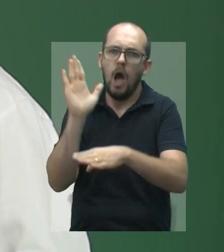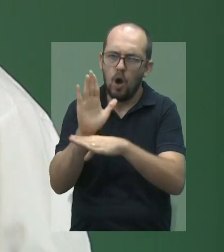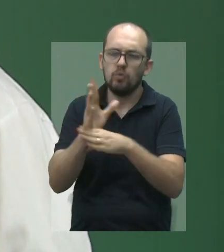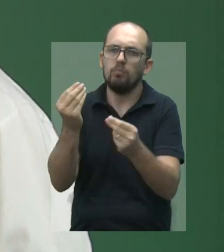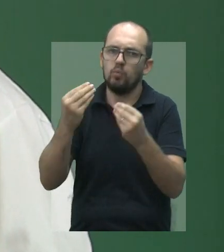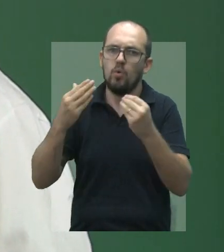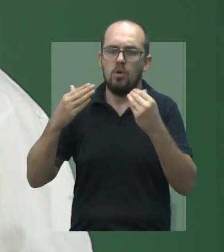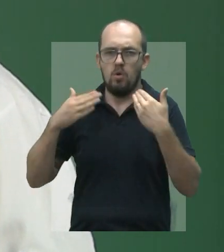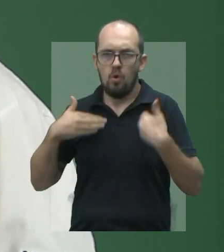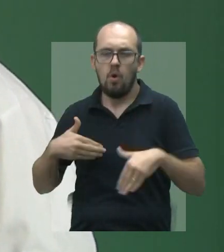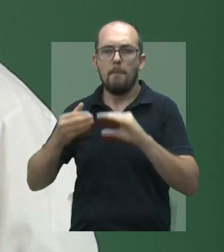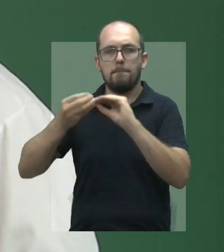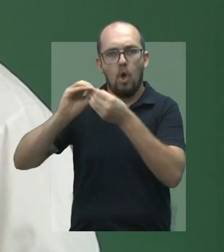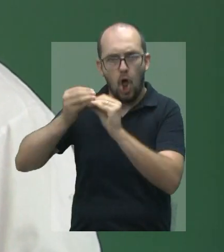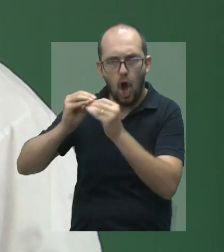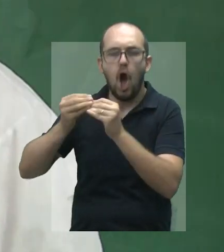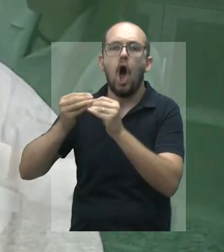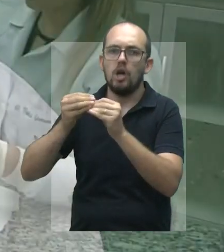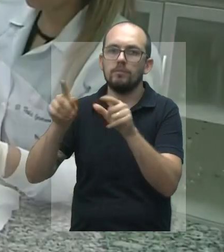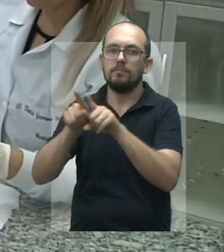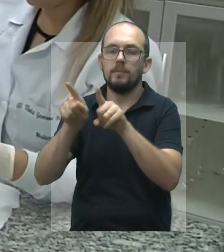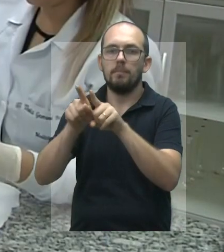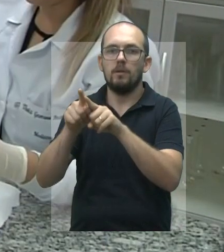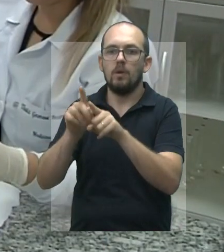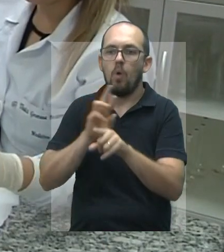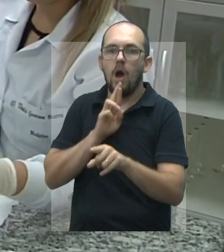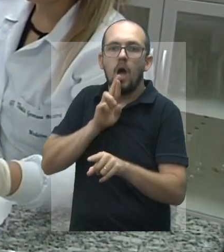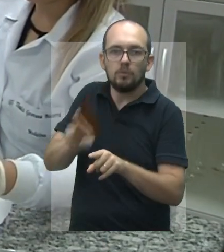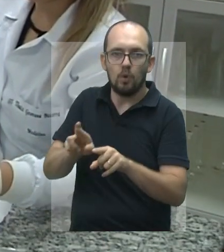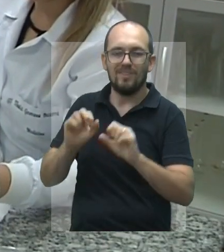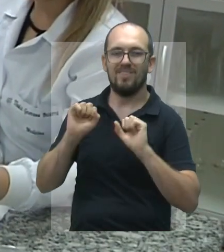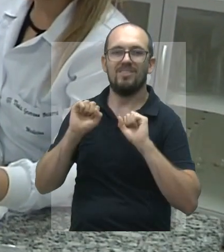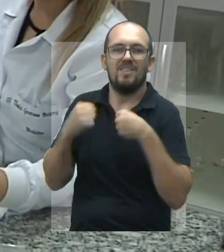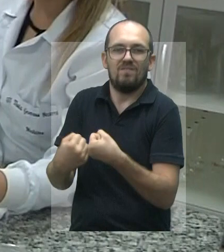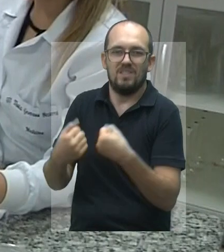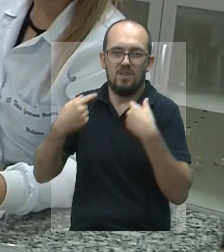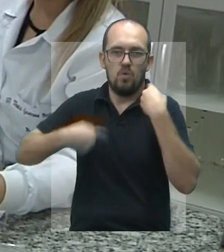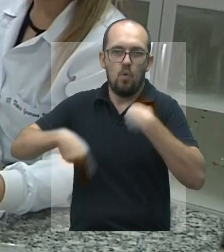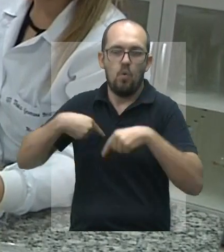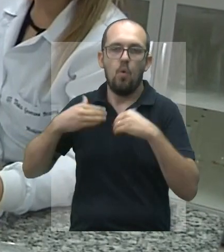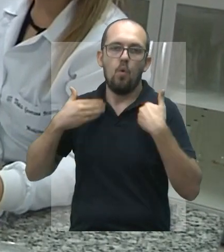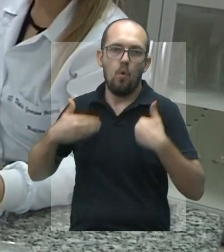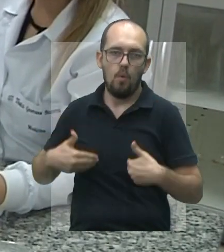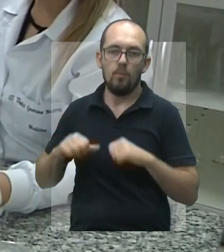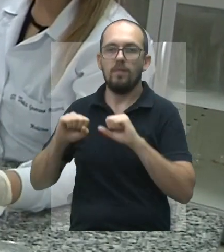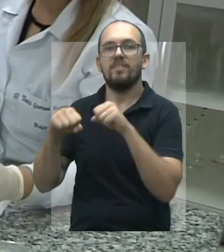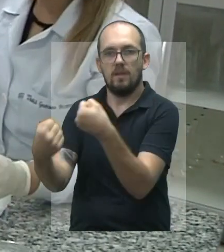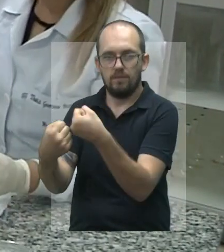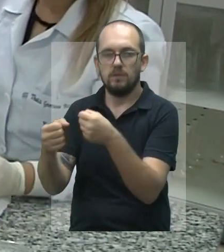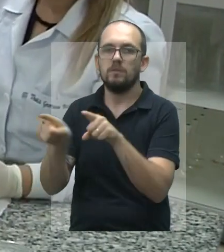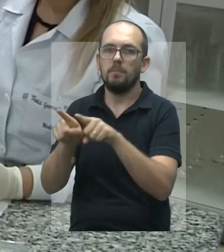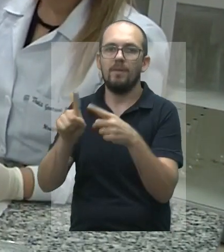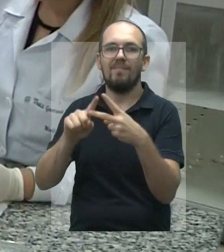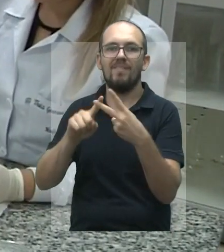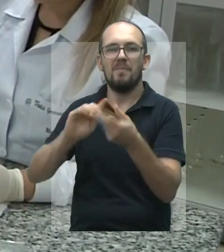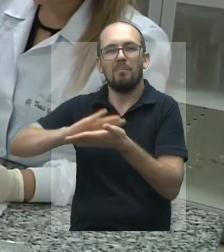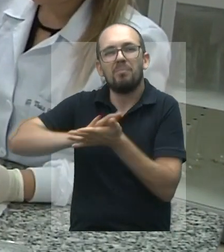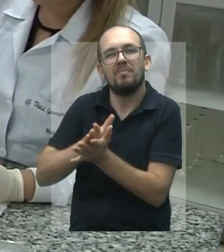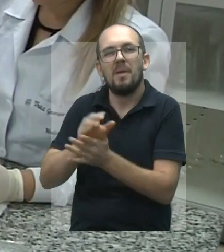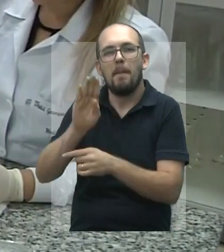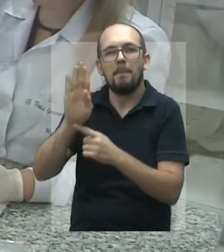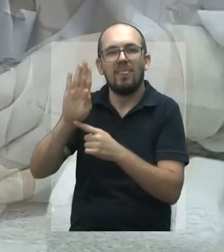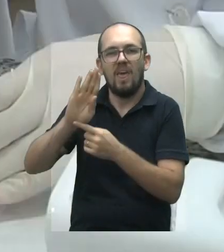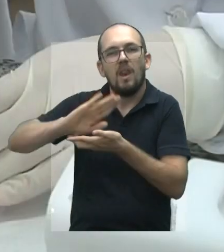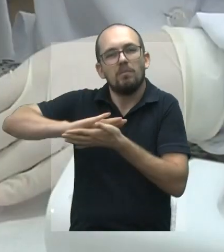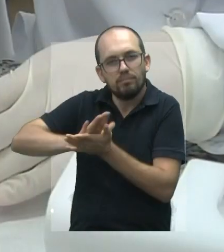biológicas, modulação da resposta imunológica, que é a defesa do nosso organismo, ação antibacteriana, entre